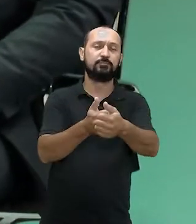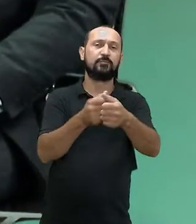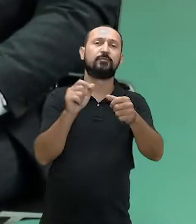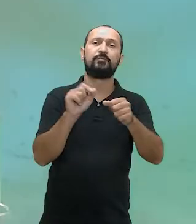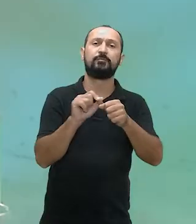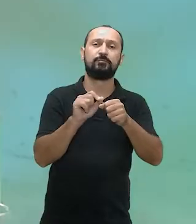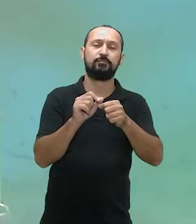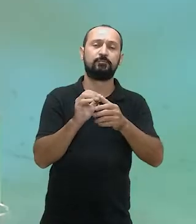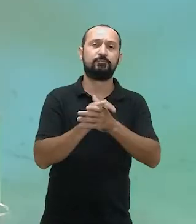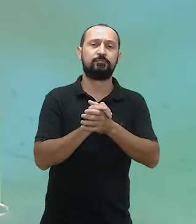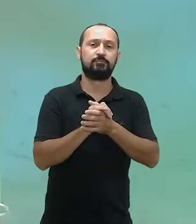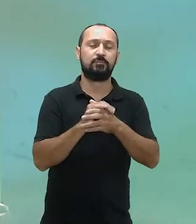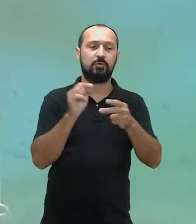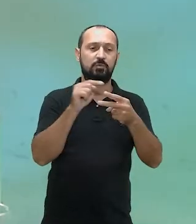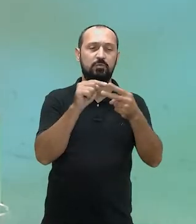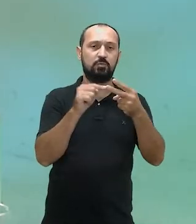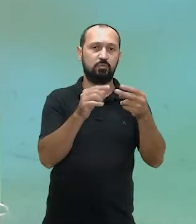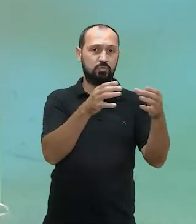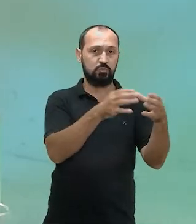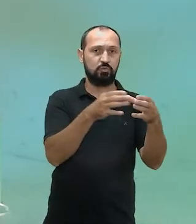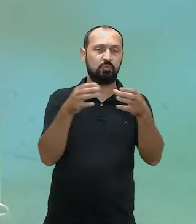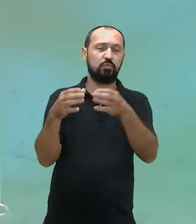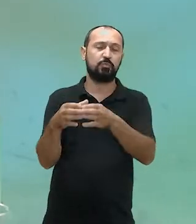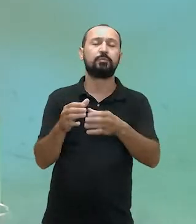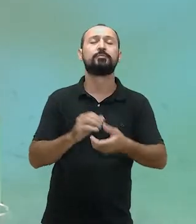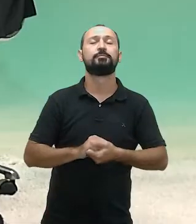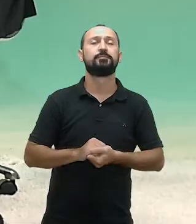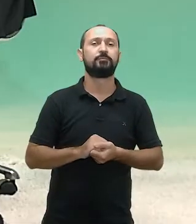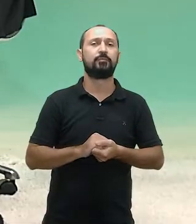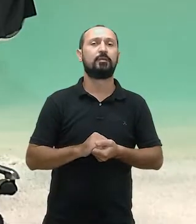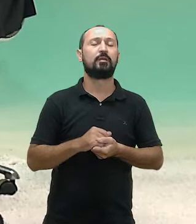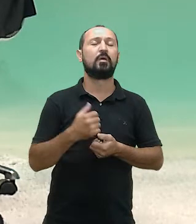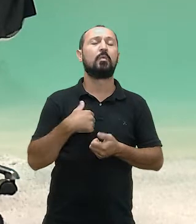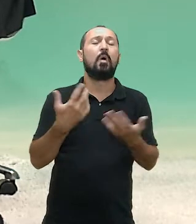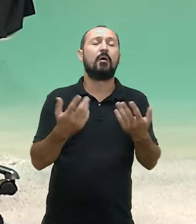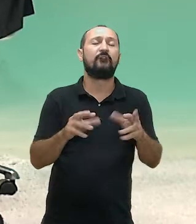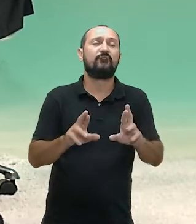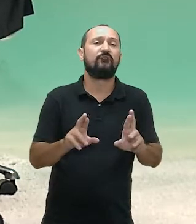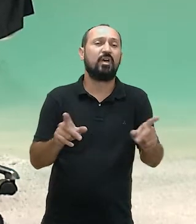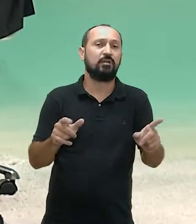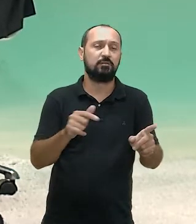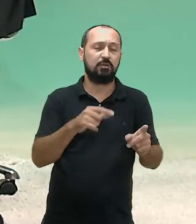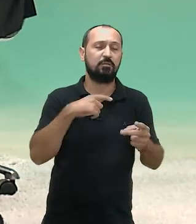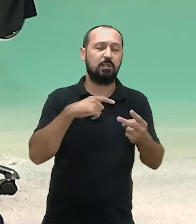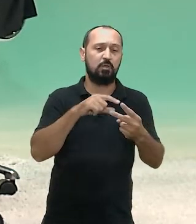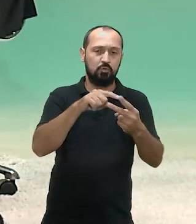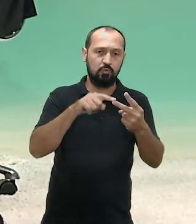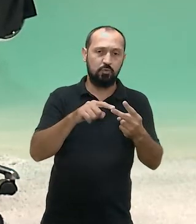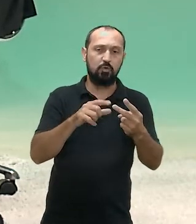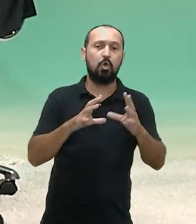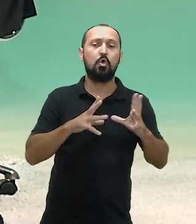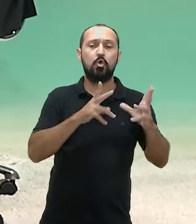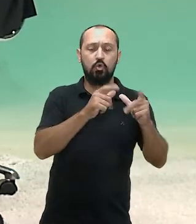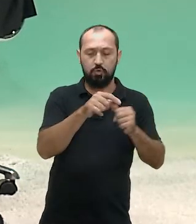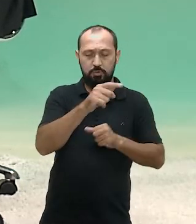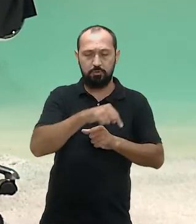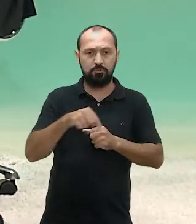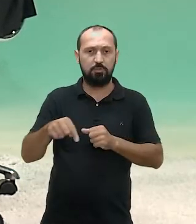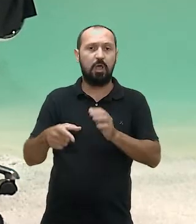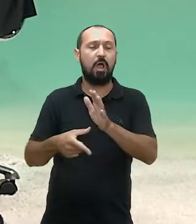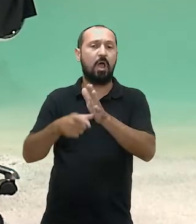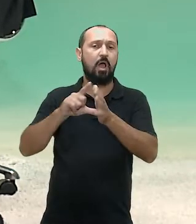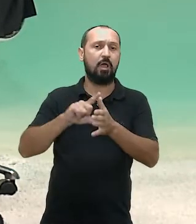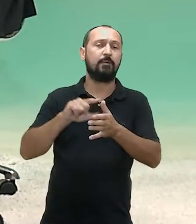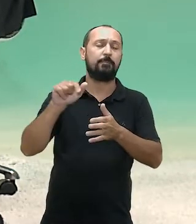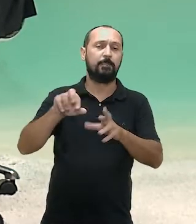Execução Orçamentária. São duas comissões? São duas comissões. Show de bola. A diferença... Claro que, obviamente, além dessas duas, todas elas passam previamente